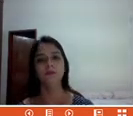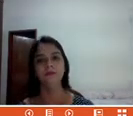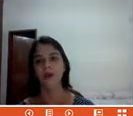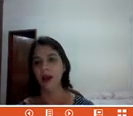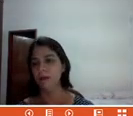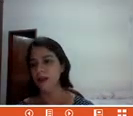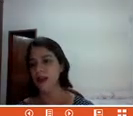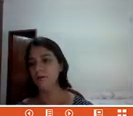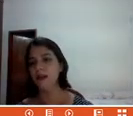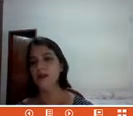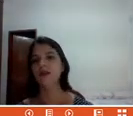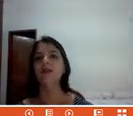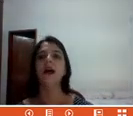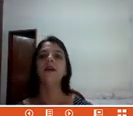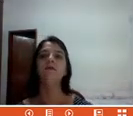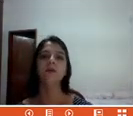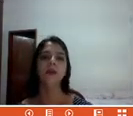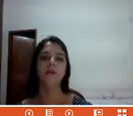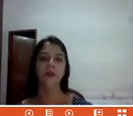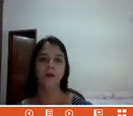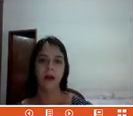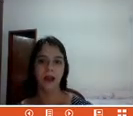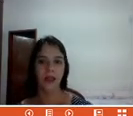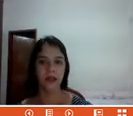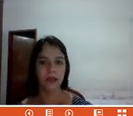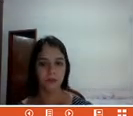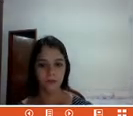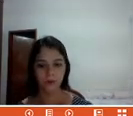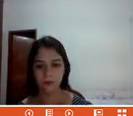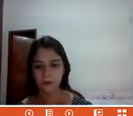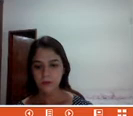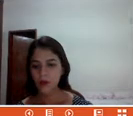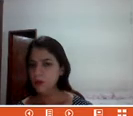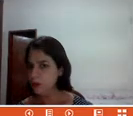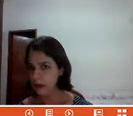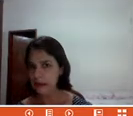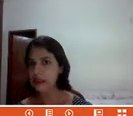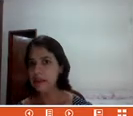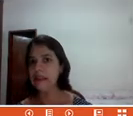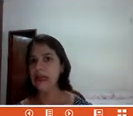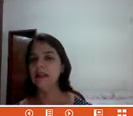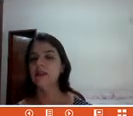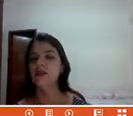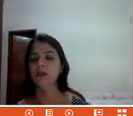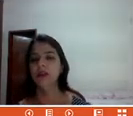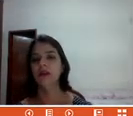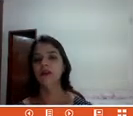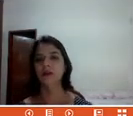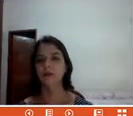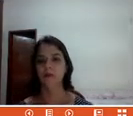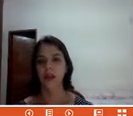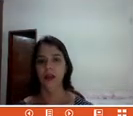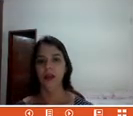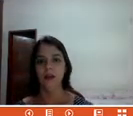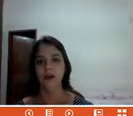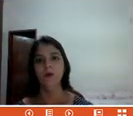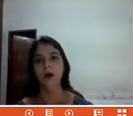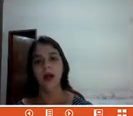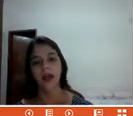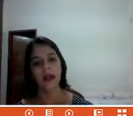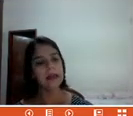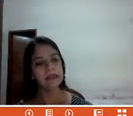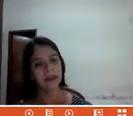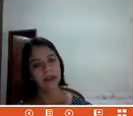escola, aprendem apenas os sinais. Por quê? Porque para eles, o importante é eles estarem se comunicando.